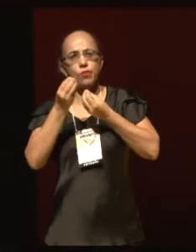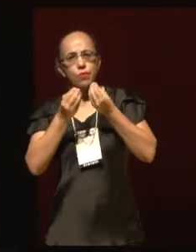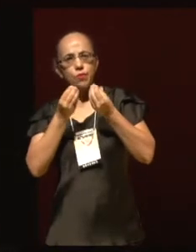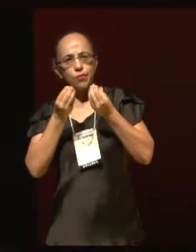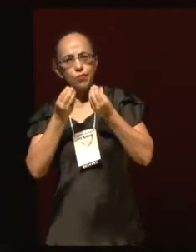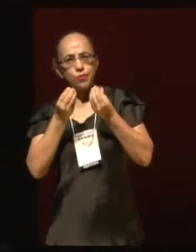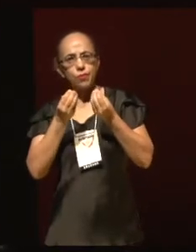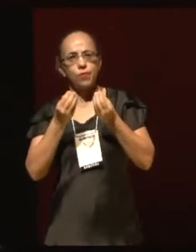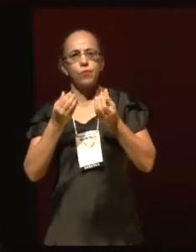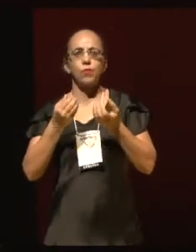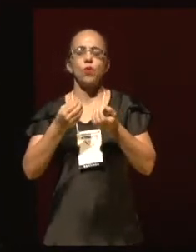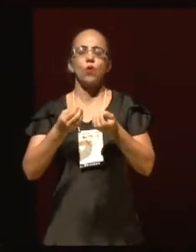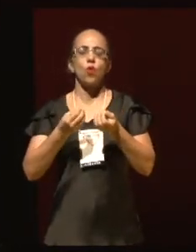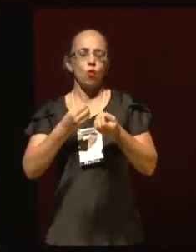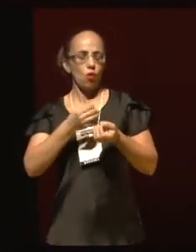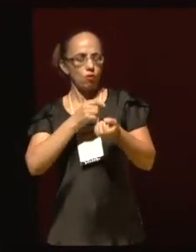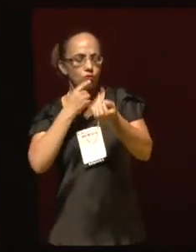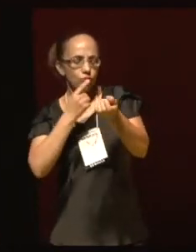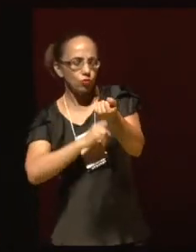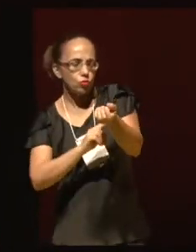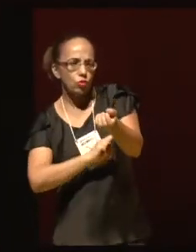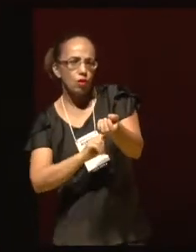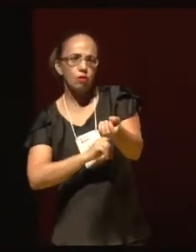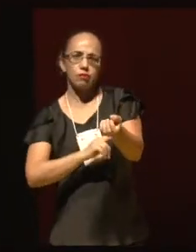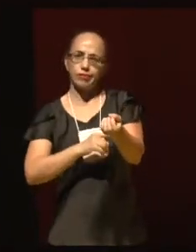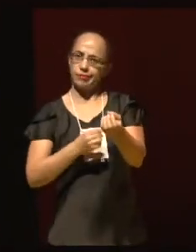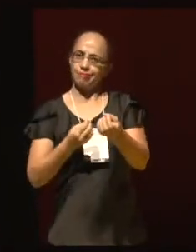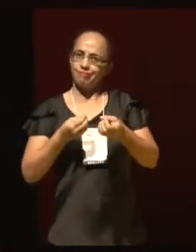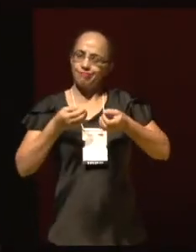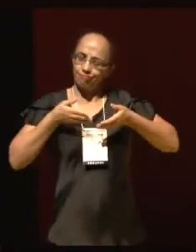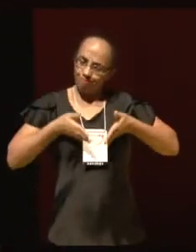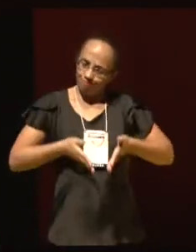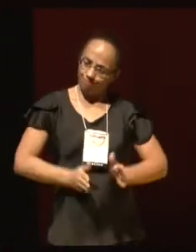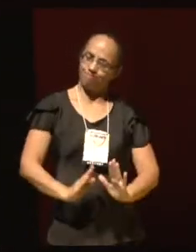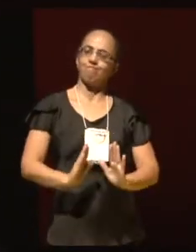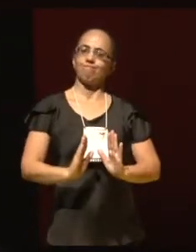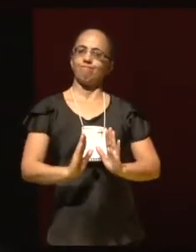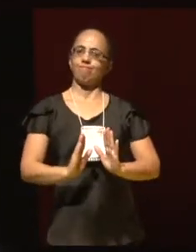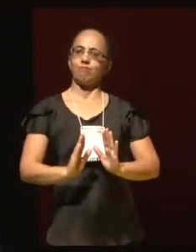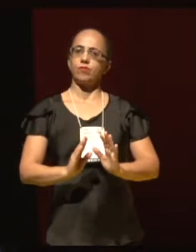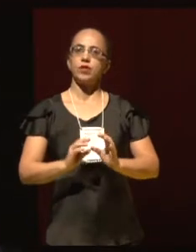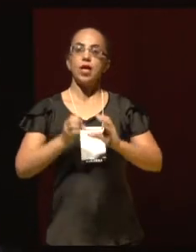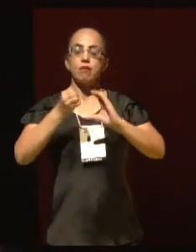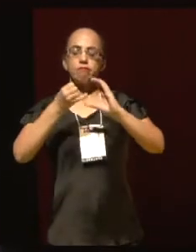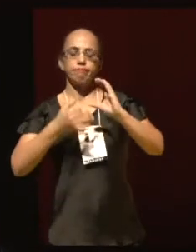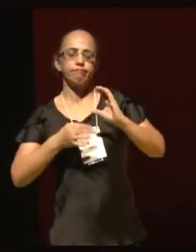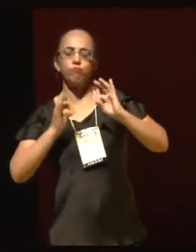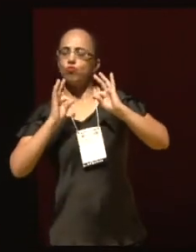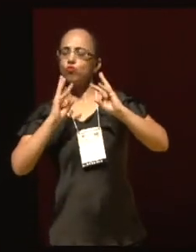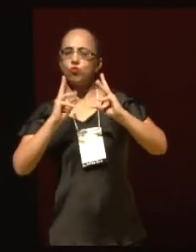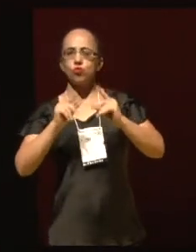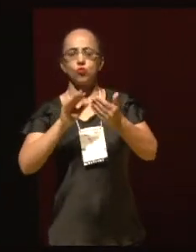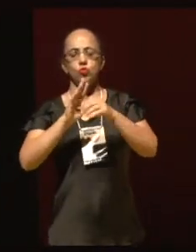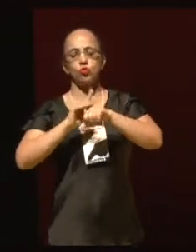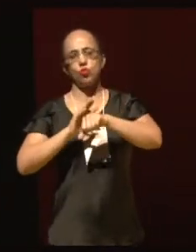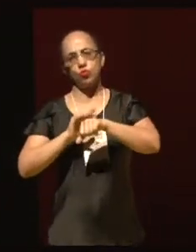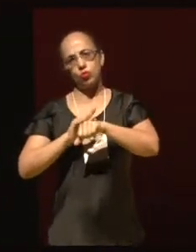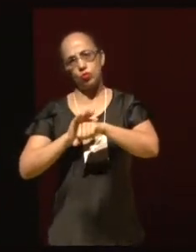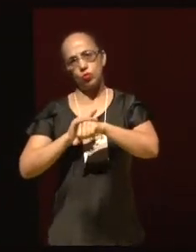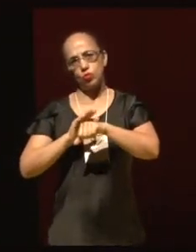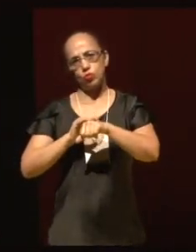flemático, sanguíneo, para caracterizar todas as doenças, possibilidades